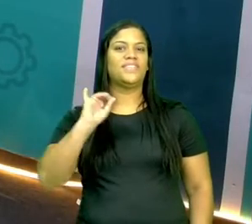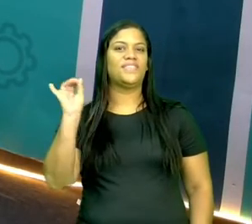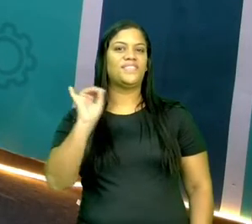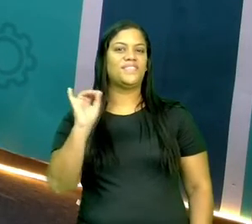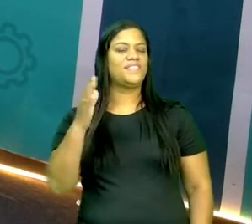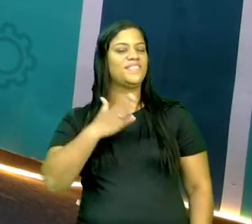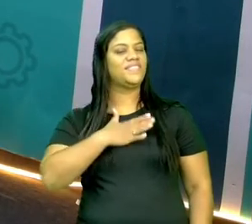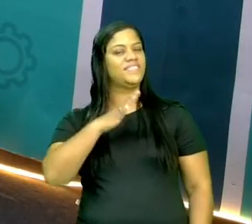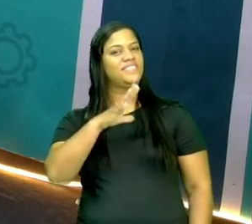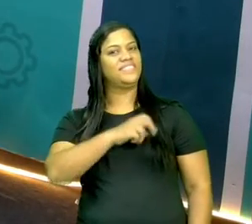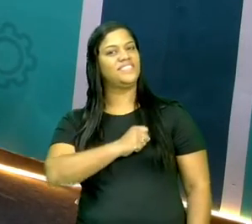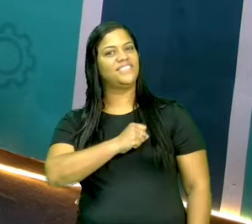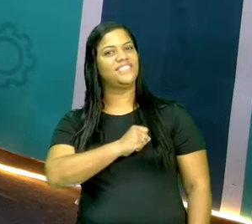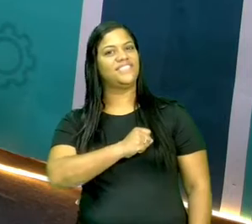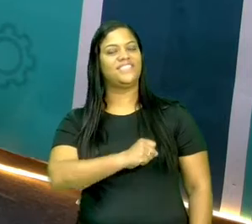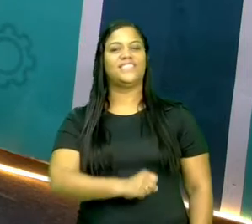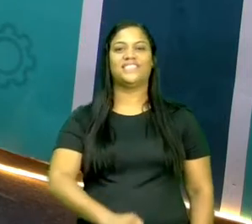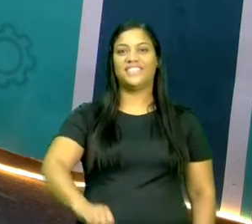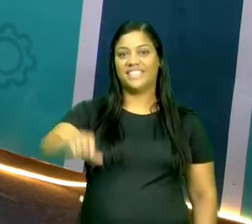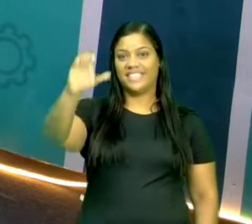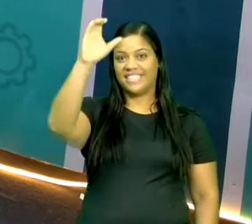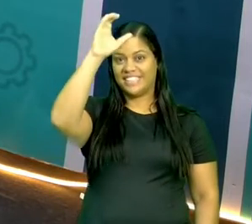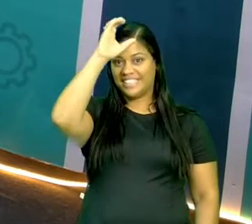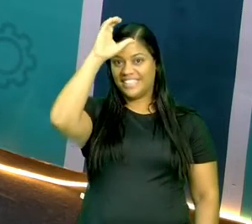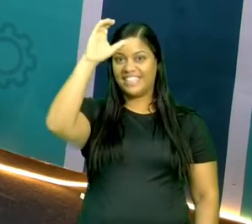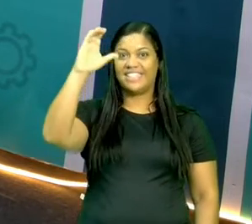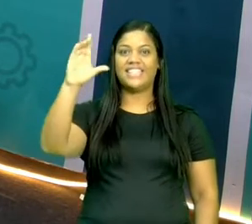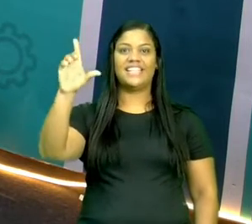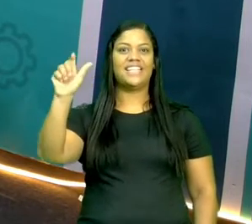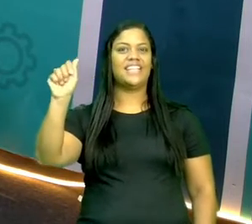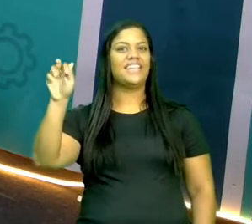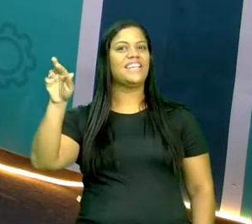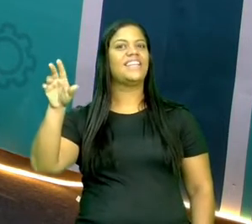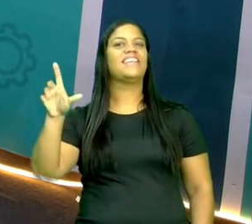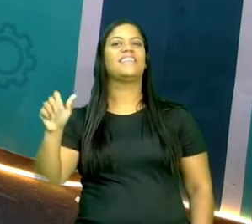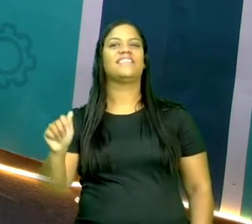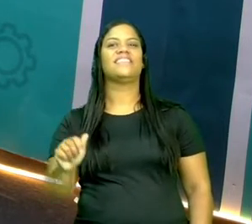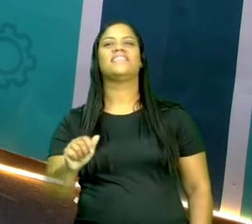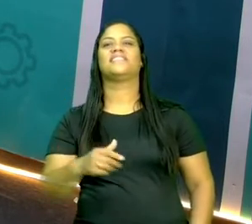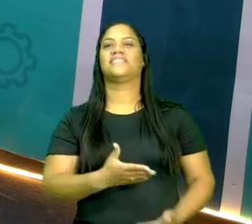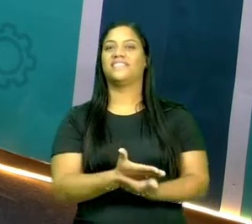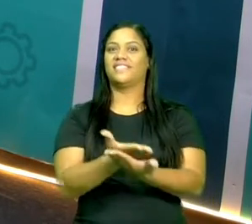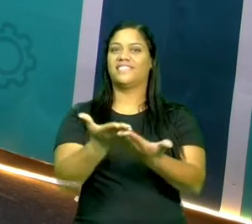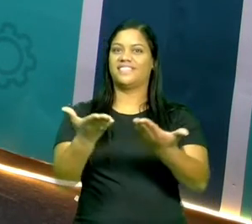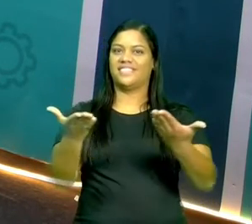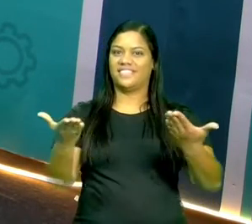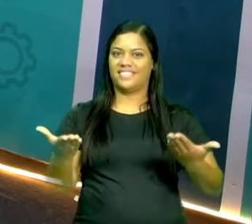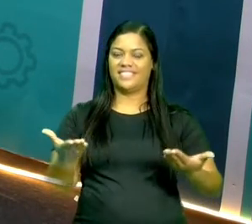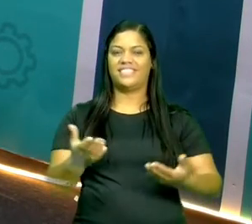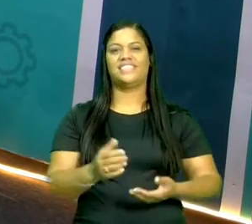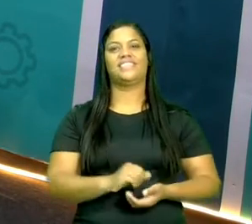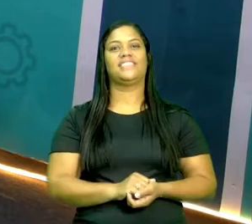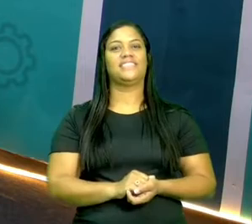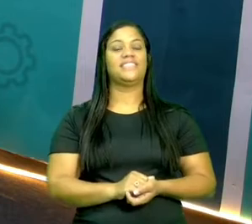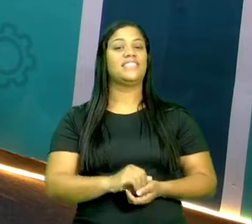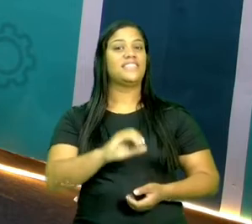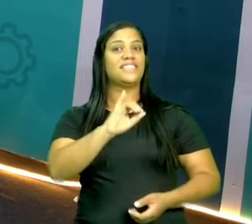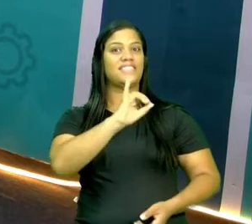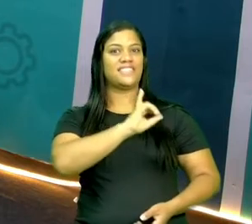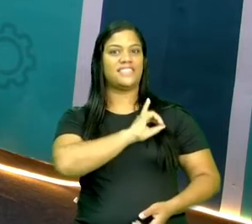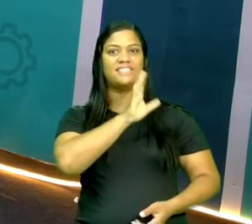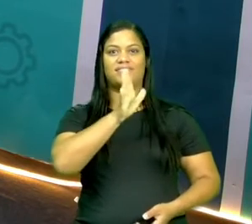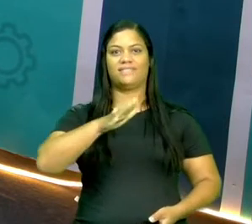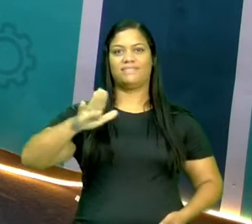Olá, meus amores! Olha, tia Carla aqui com mais uma aula para vocês na TV Educa